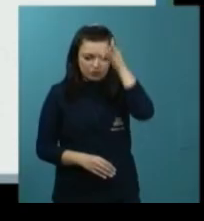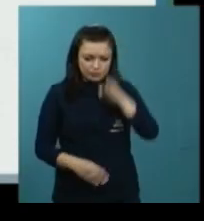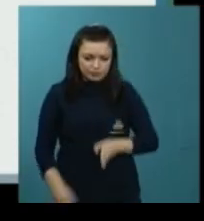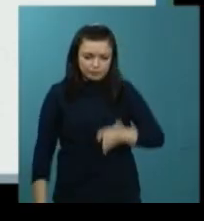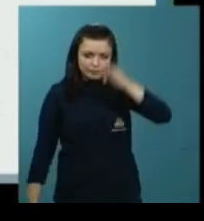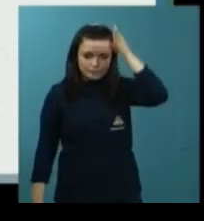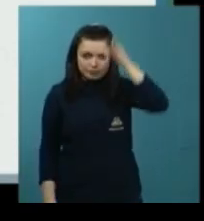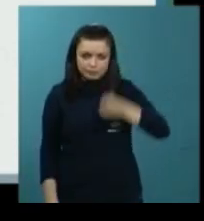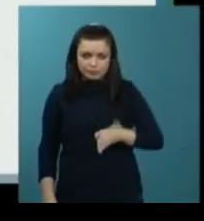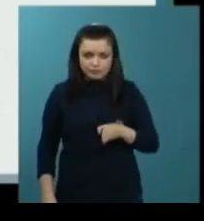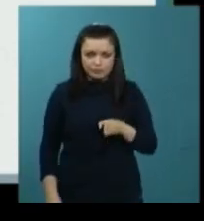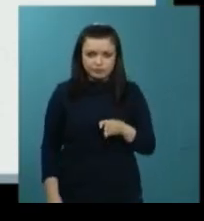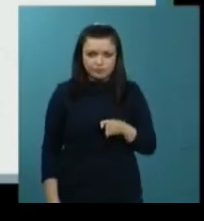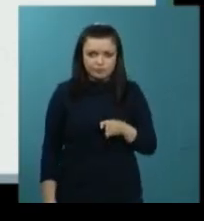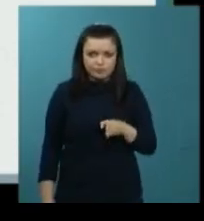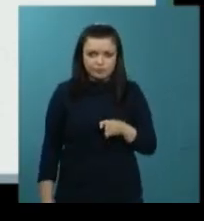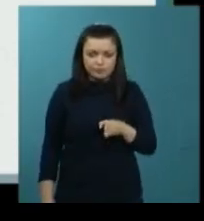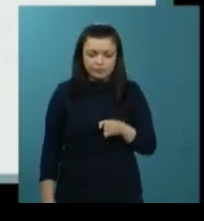e à